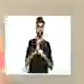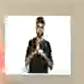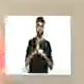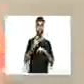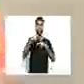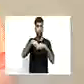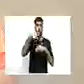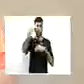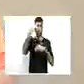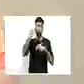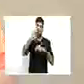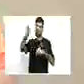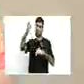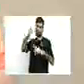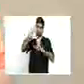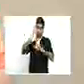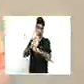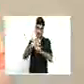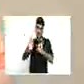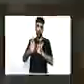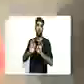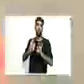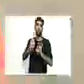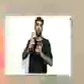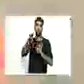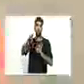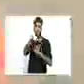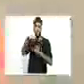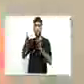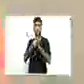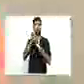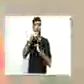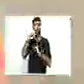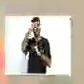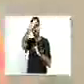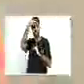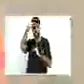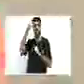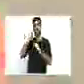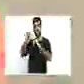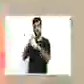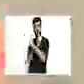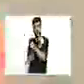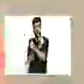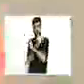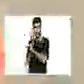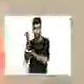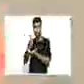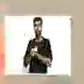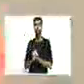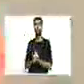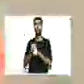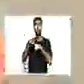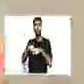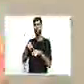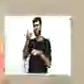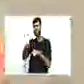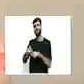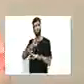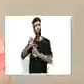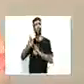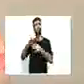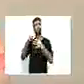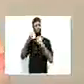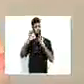Deus ele tá bem É o rumão e ele até funcionário da prefeitura eu mando um abraço para ele lá porque é um cara que sempre vestiu a